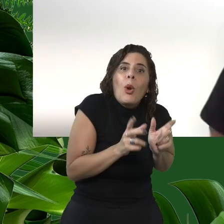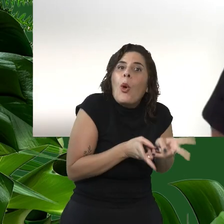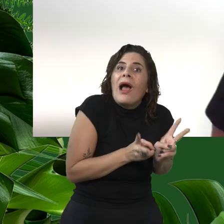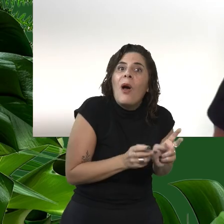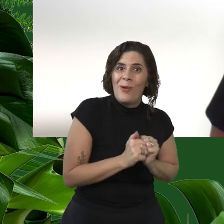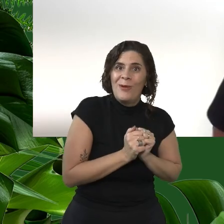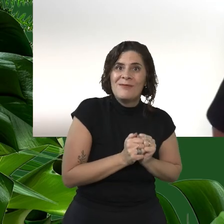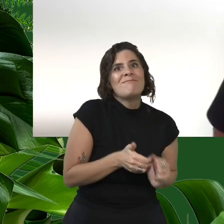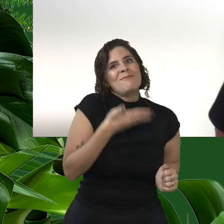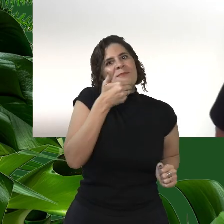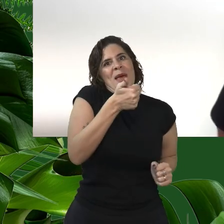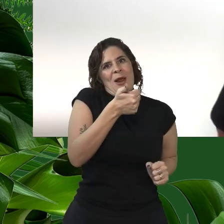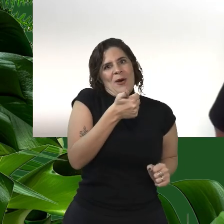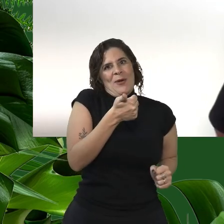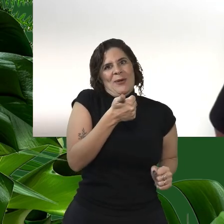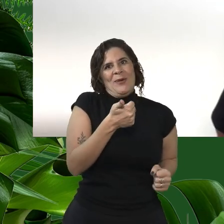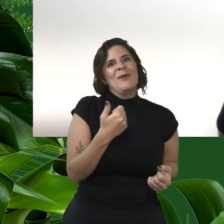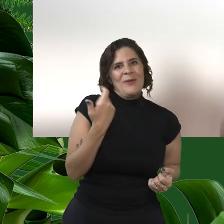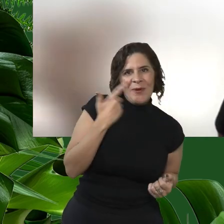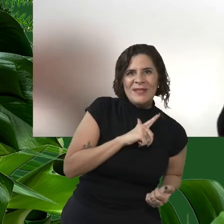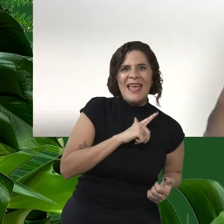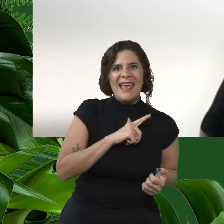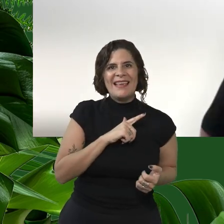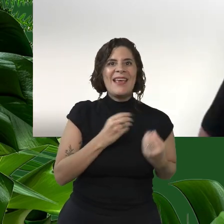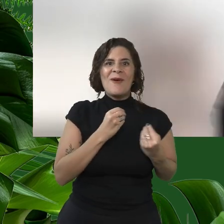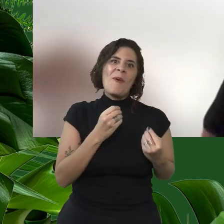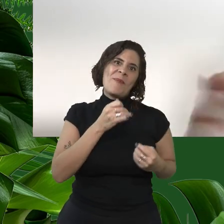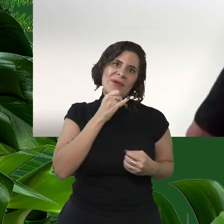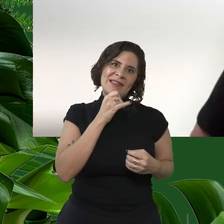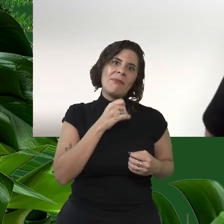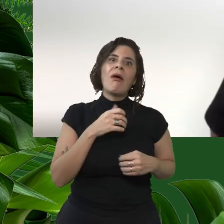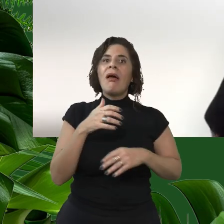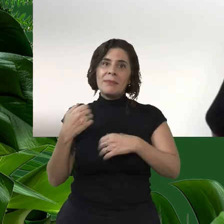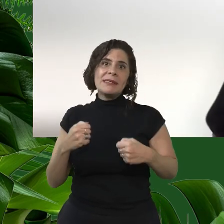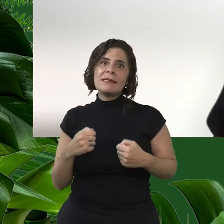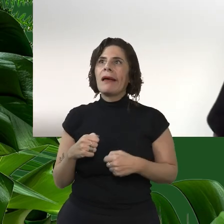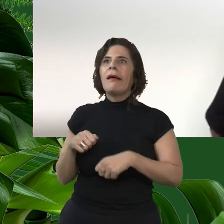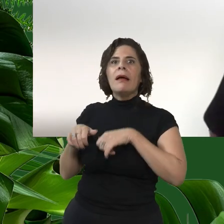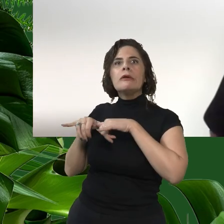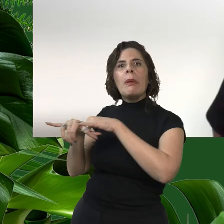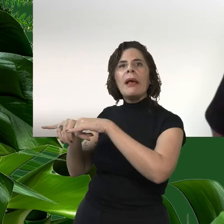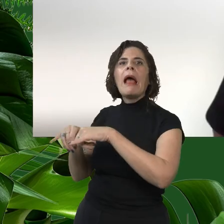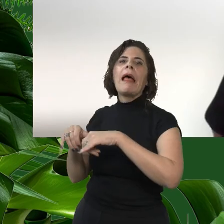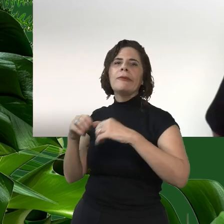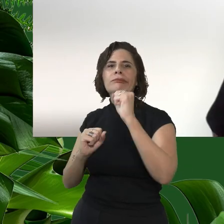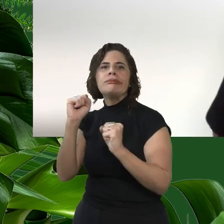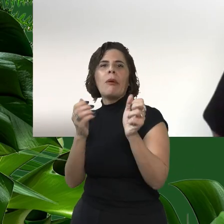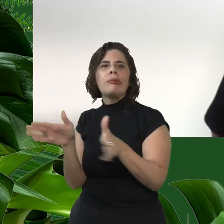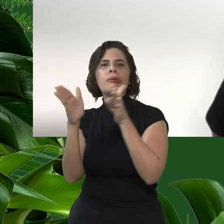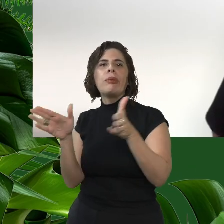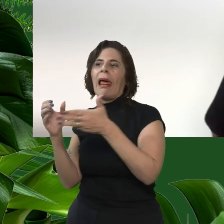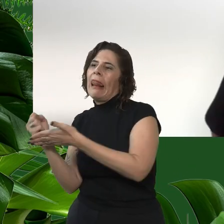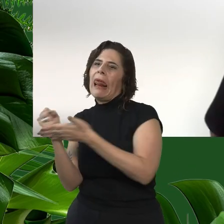são ligadas à cadeia dos alimentos, tem relação com o transporte desses alimentos de um lugar para o outro. Então, a gente